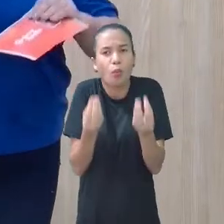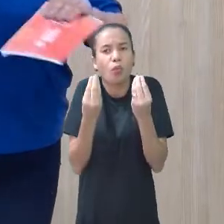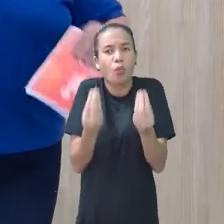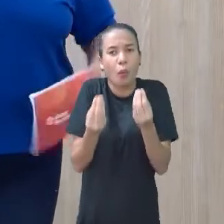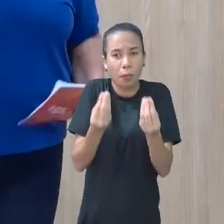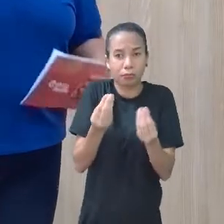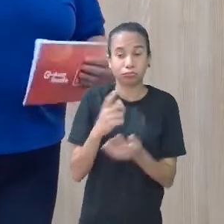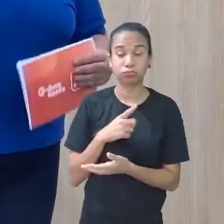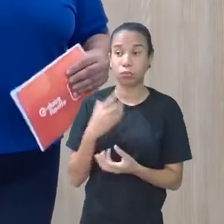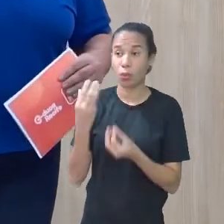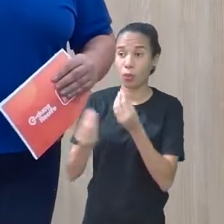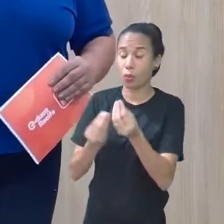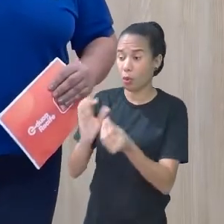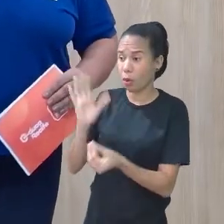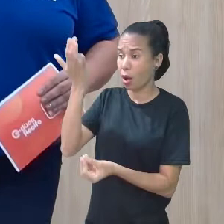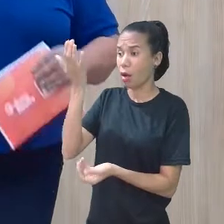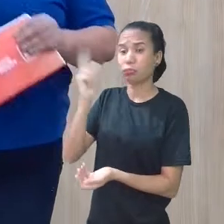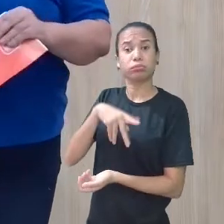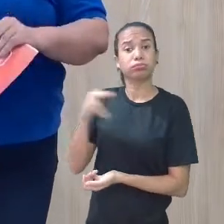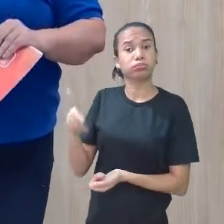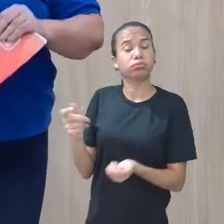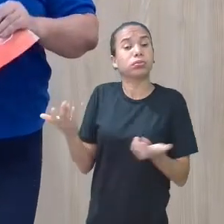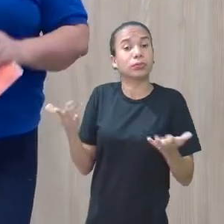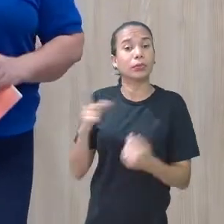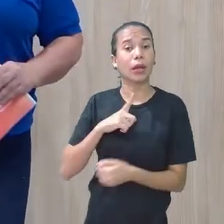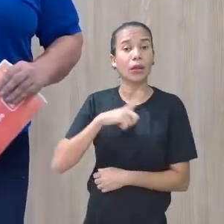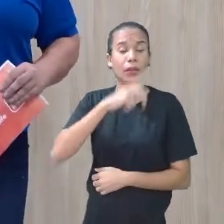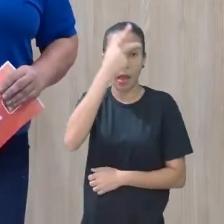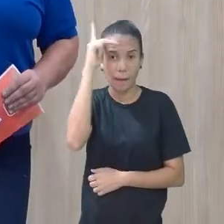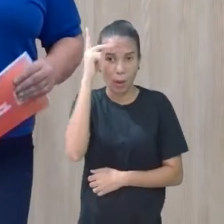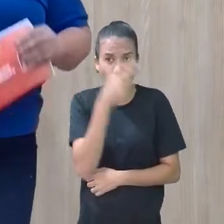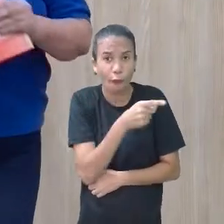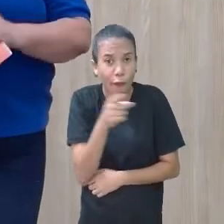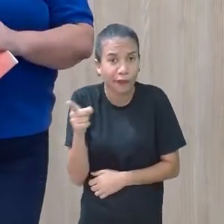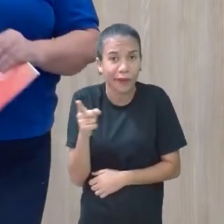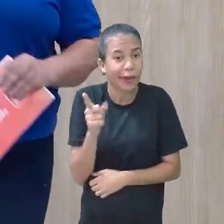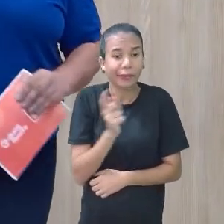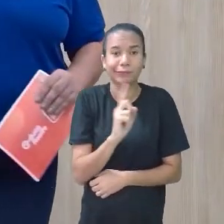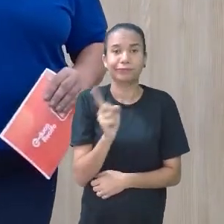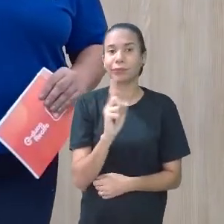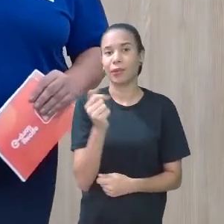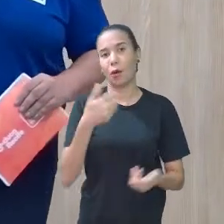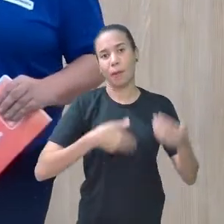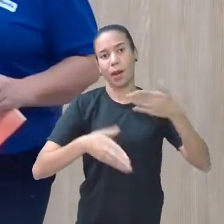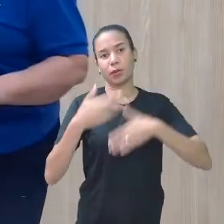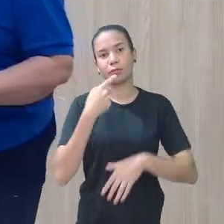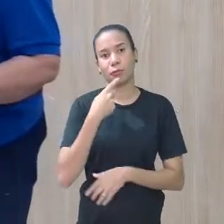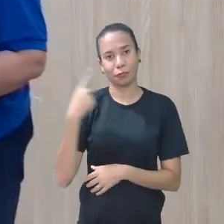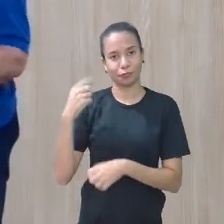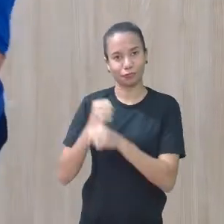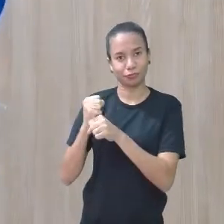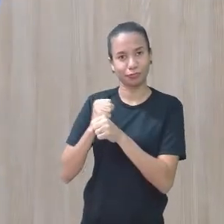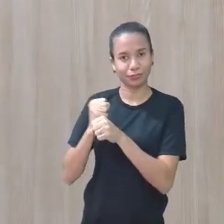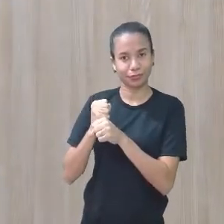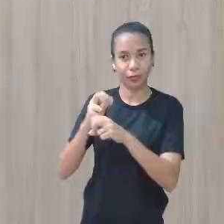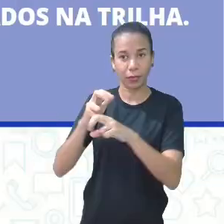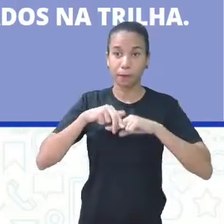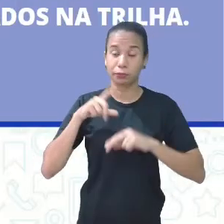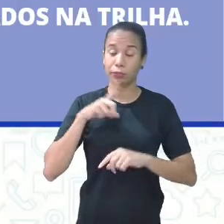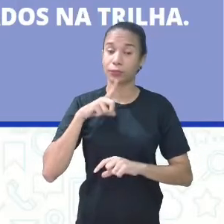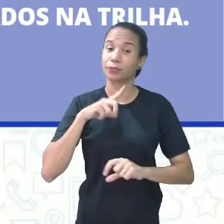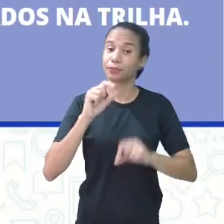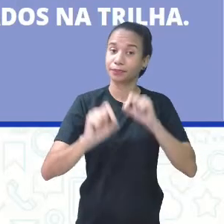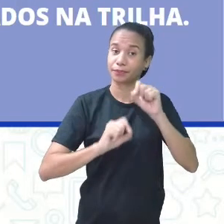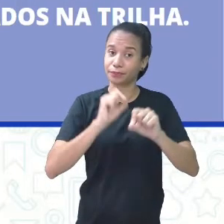Então, o que é que acontece, professora? Pode ser que alguns de vocês não tenham participado do ano passado. Então, nos nossos